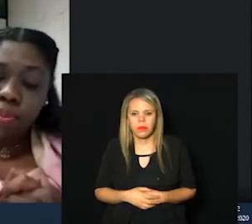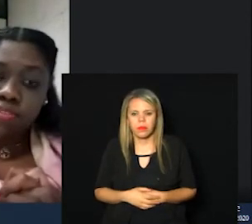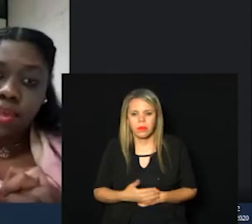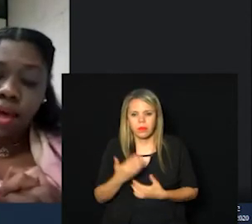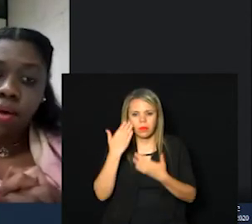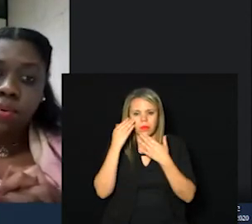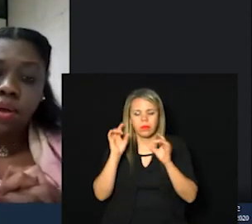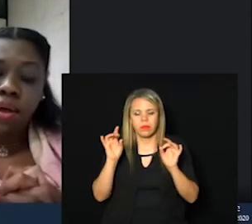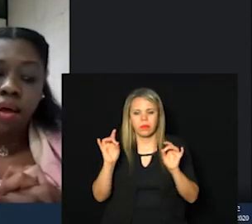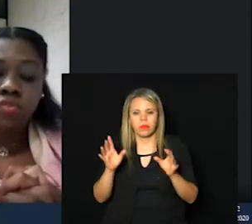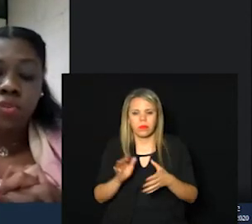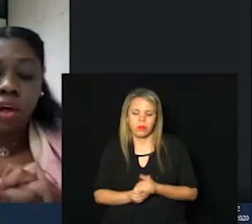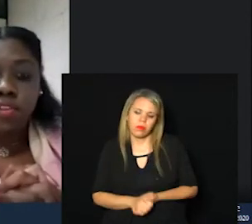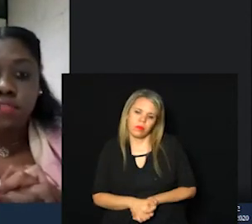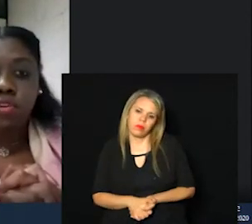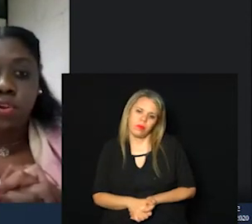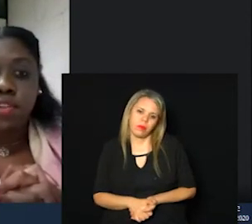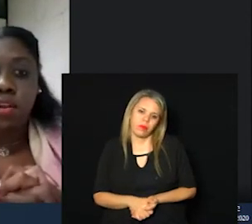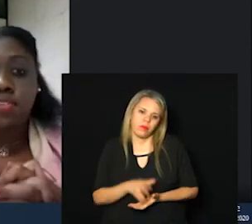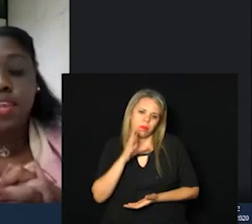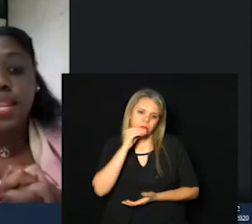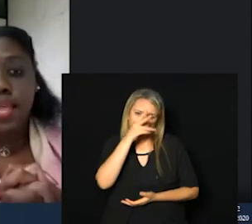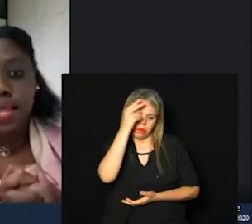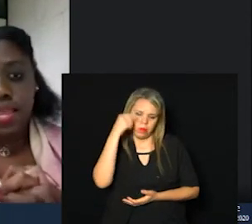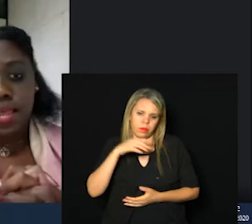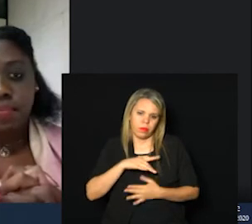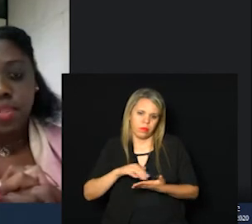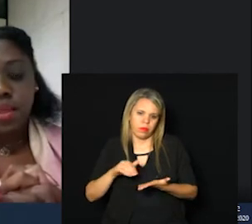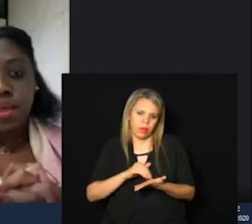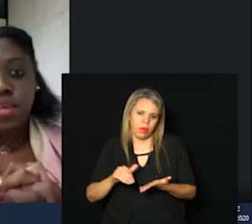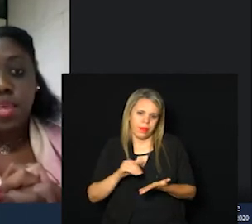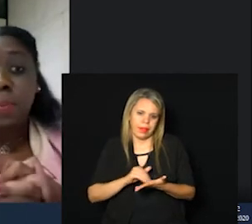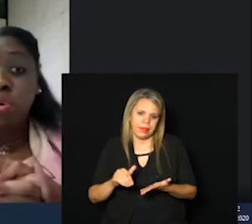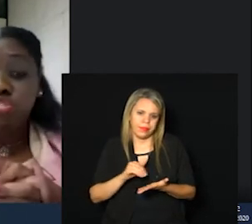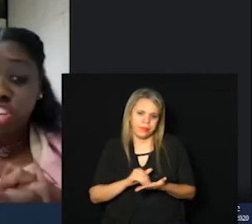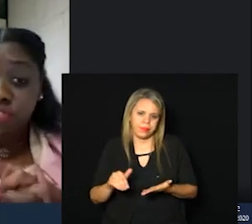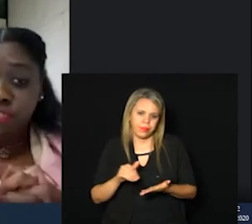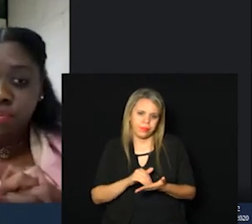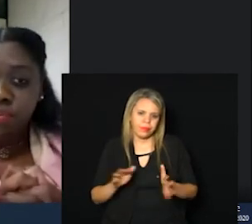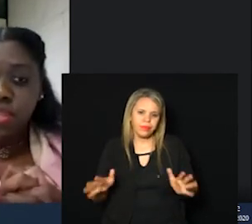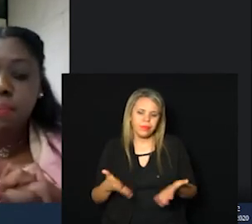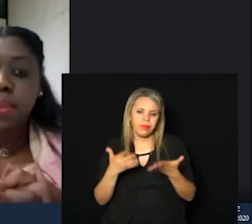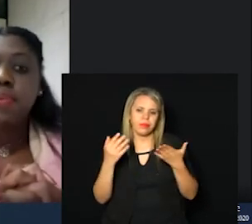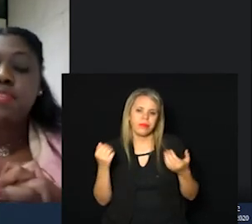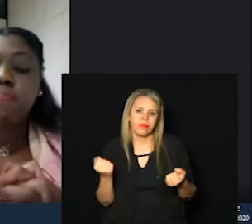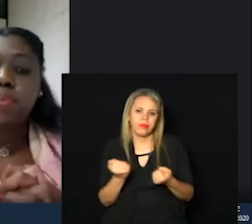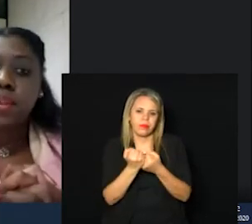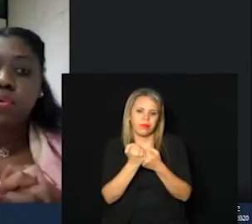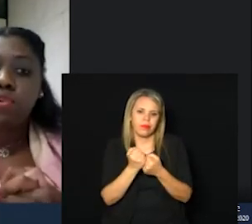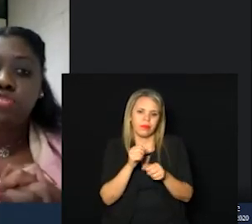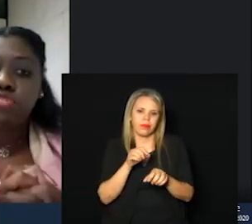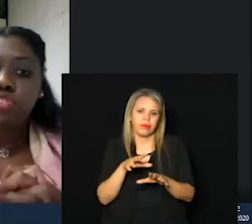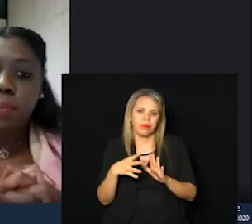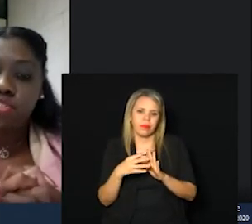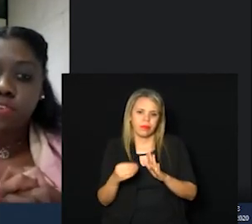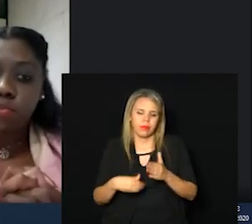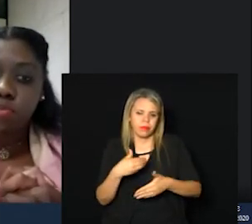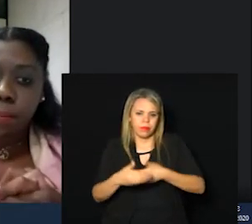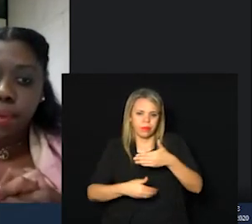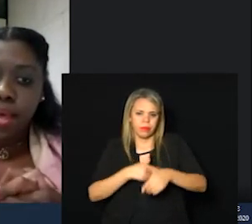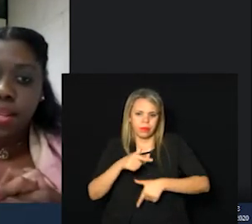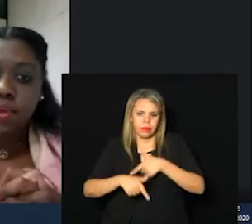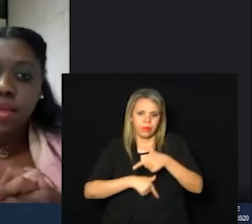muito especial aos nossos servidores da nossa secretaria, que me motivam e também me inspiram cotidianamente a